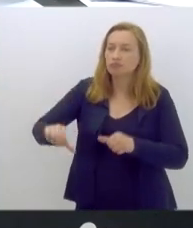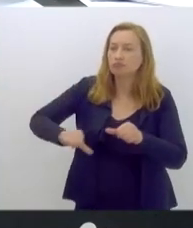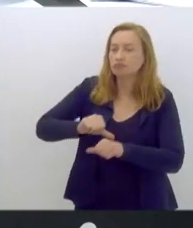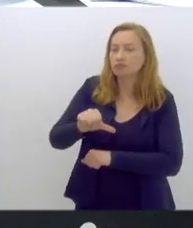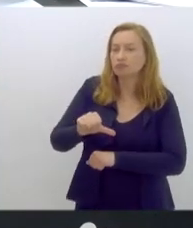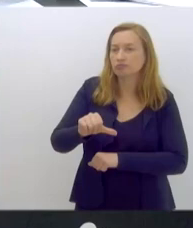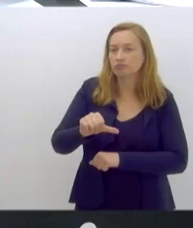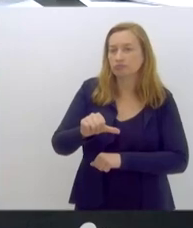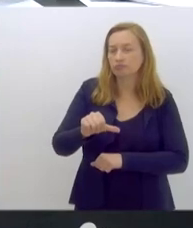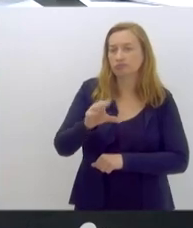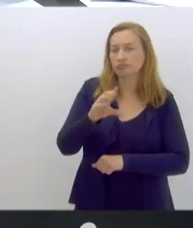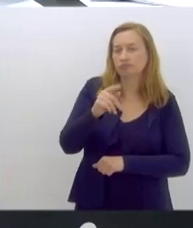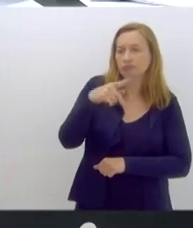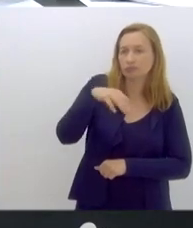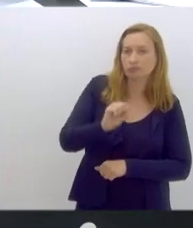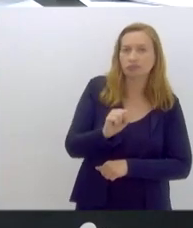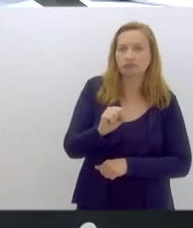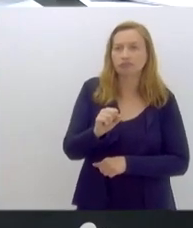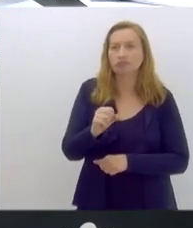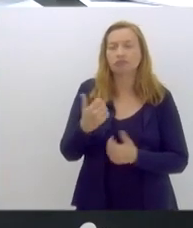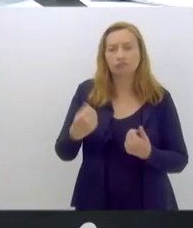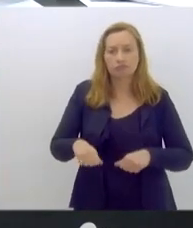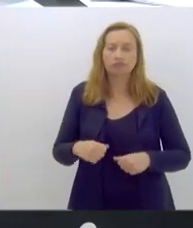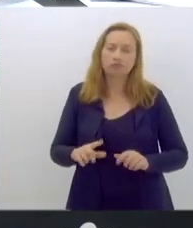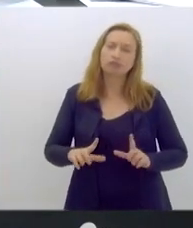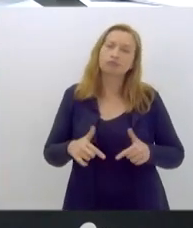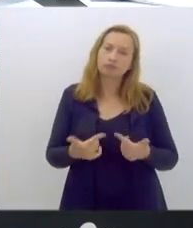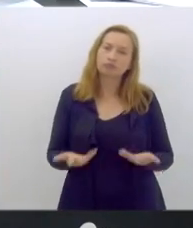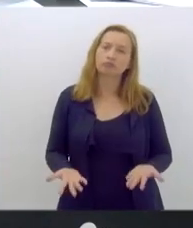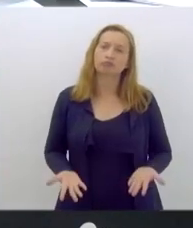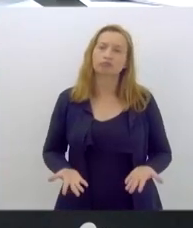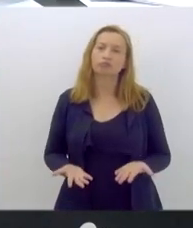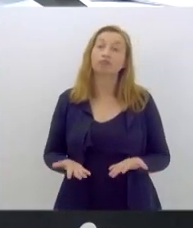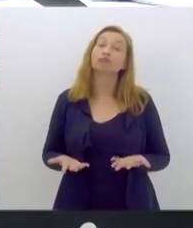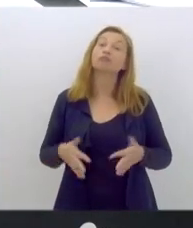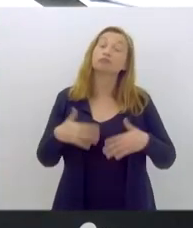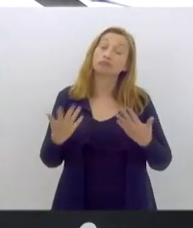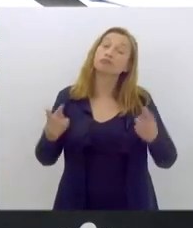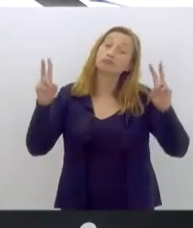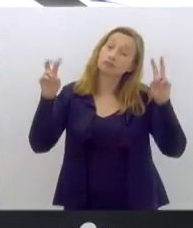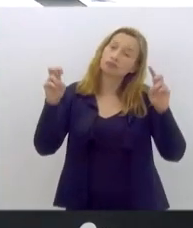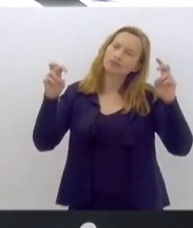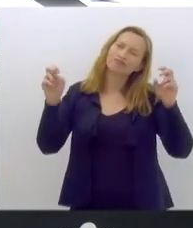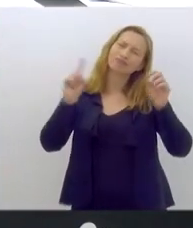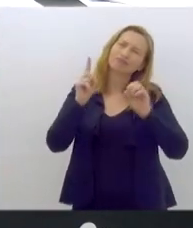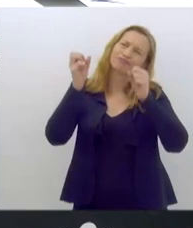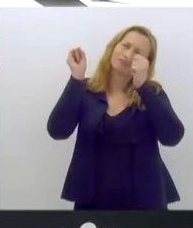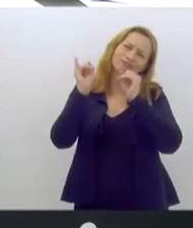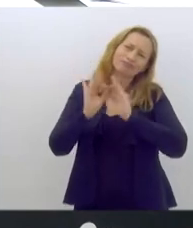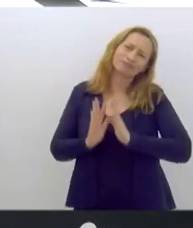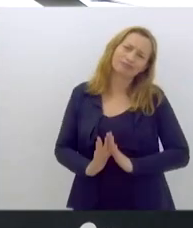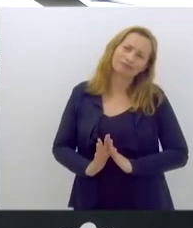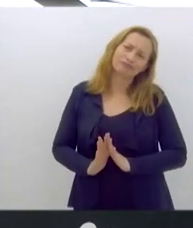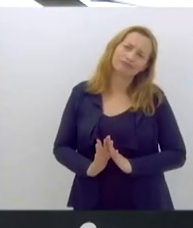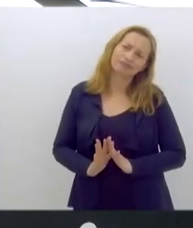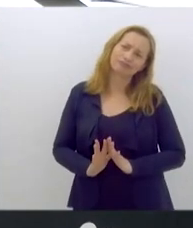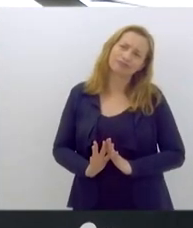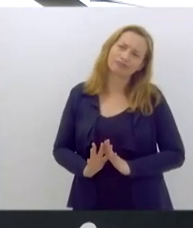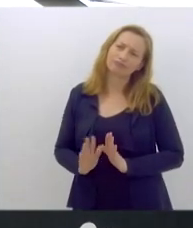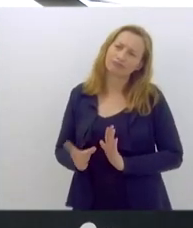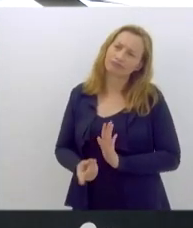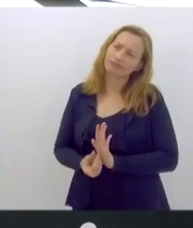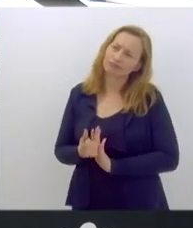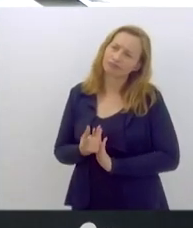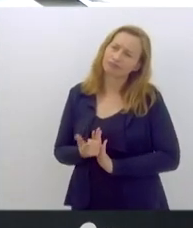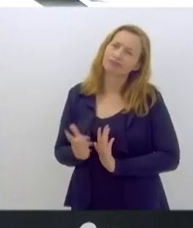o campus tem que funcionar porque você não extinguiu é tudo nem Campos nem Então essa questão também não tá claro no orçamento